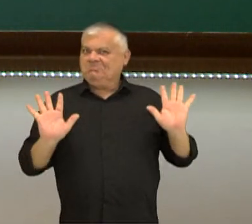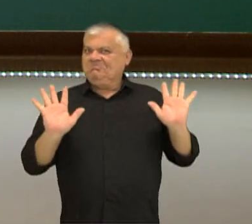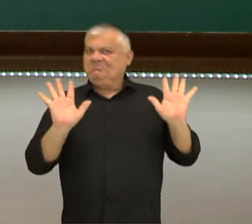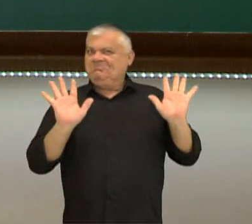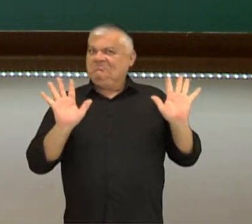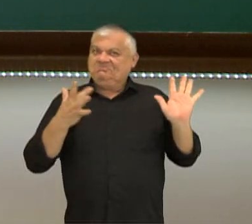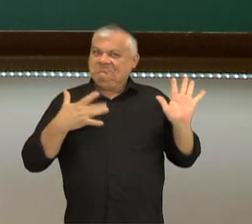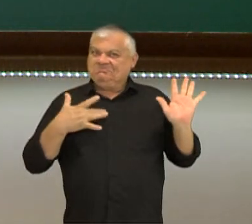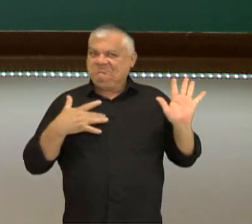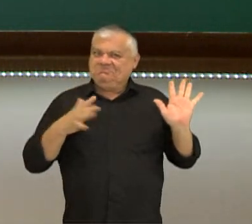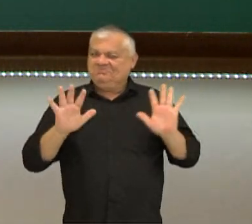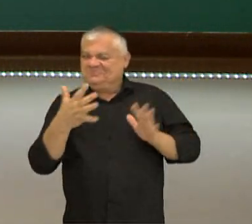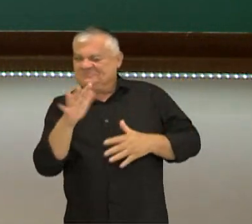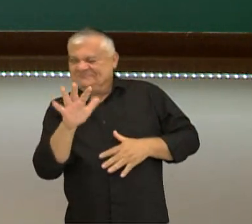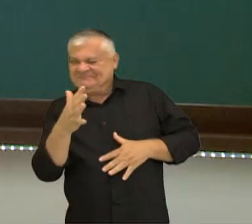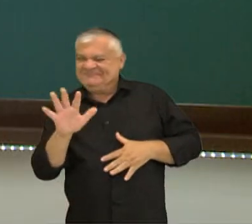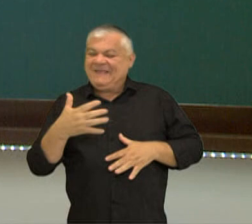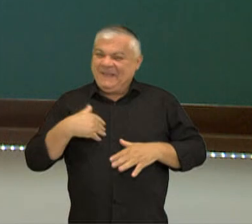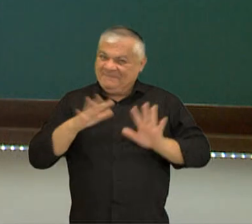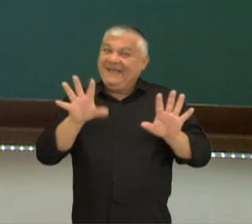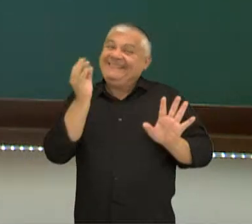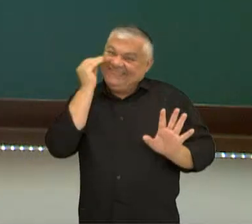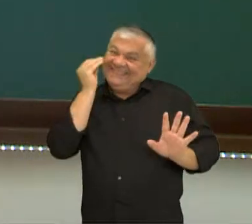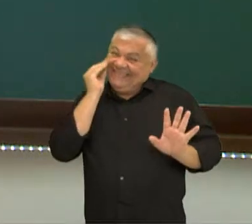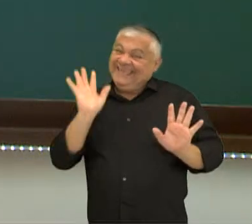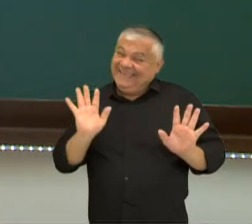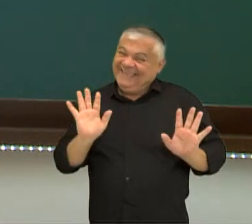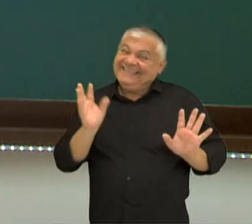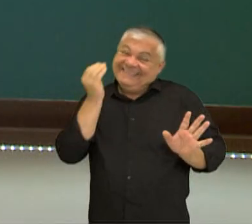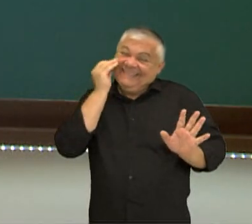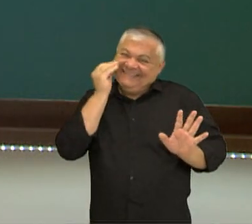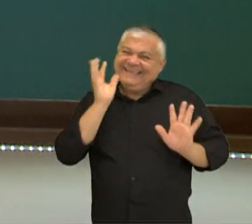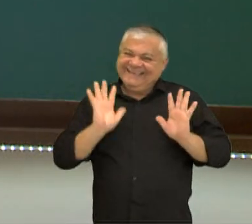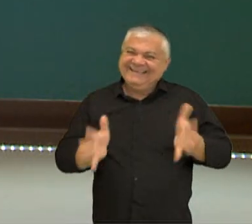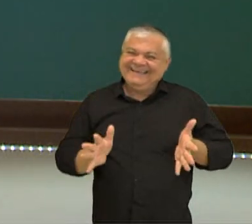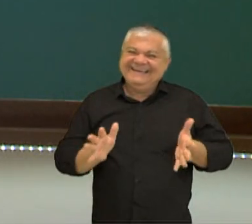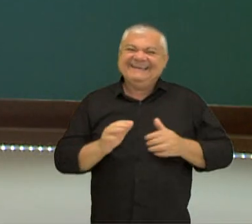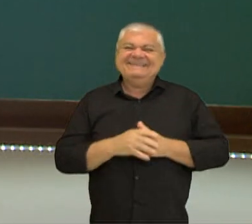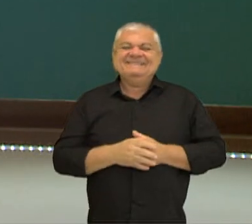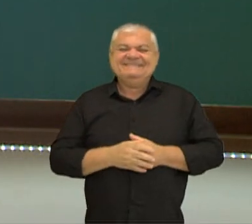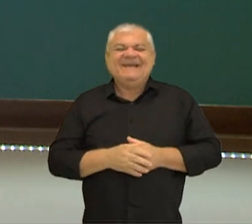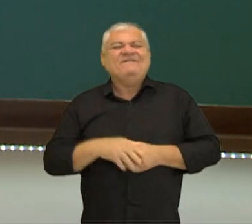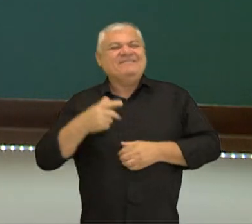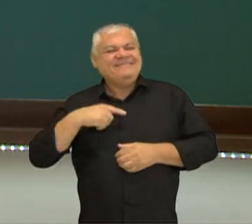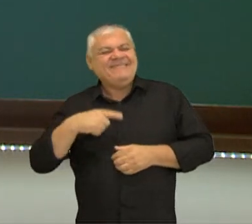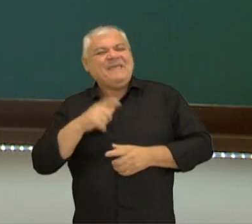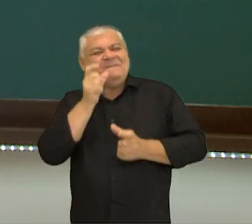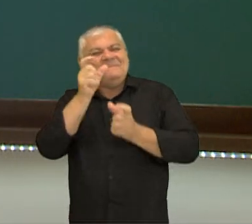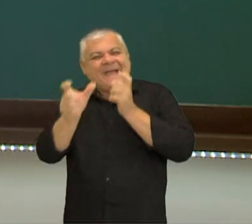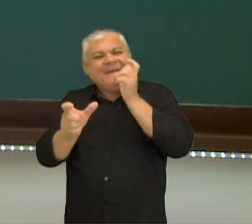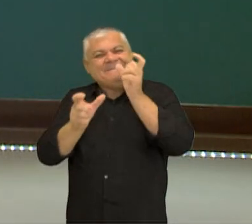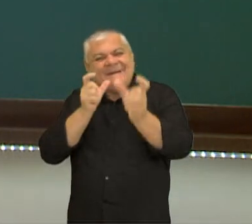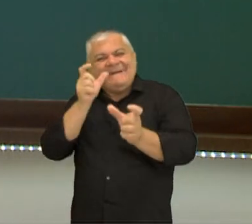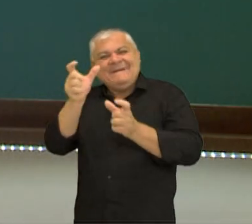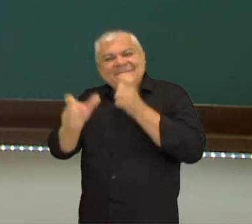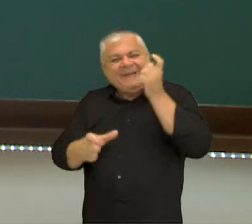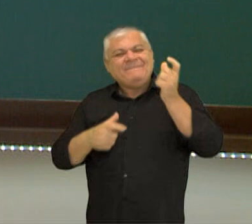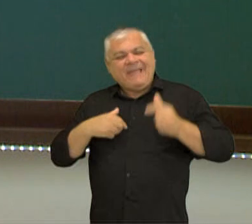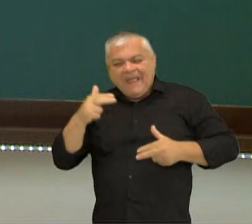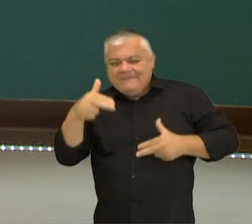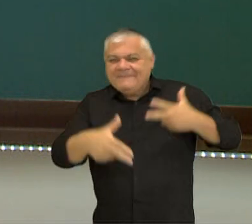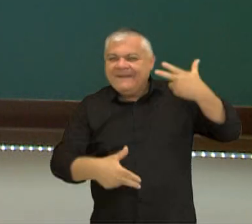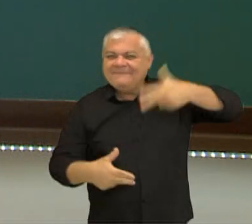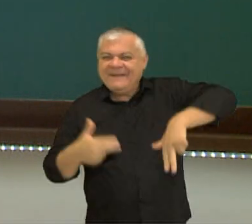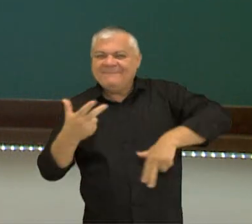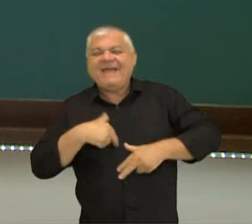sou, né, não mando bem na rima, mas eu tentei, né, gente? Tentar é o que importa. Então vai ter a rima, vai ter o DJ, o movimento hip hop envolve